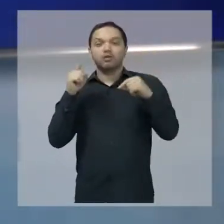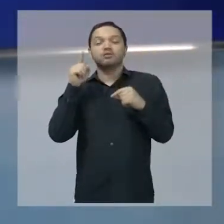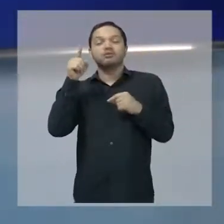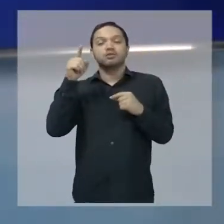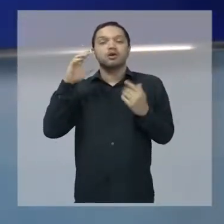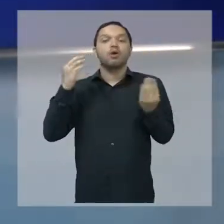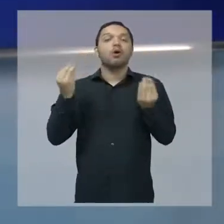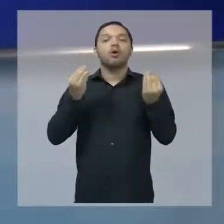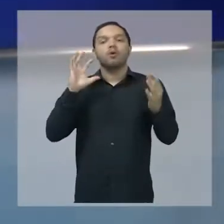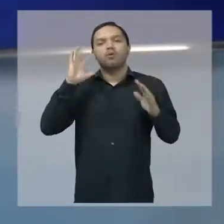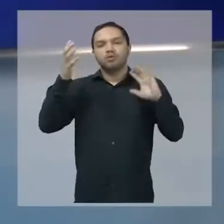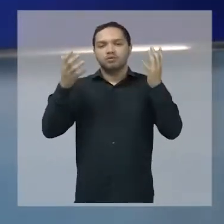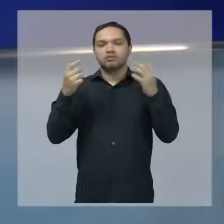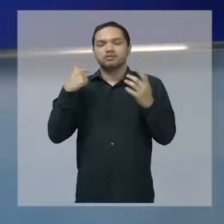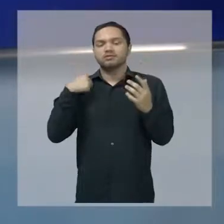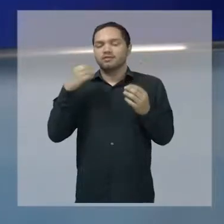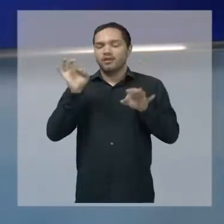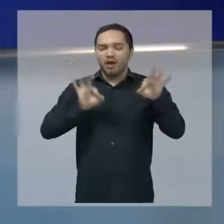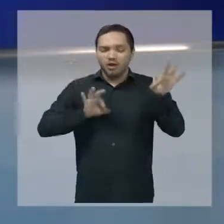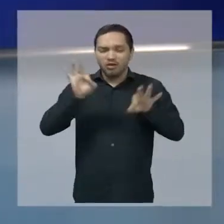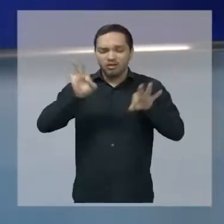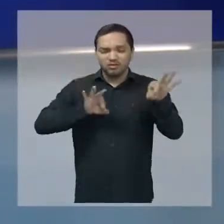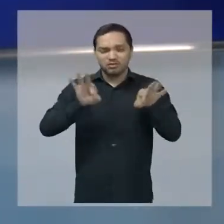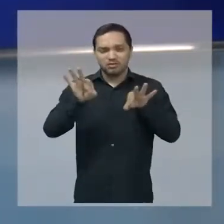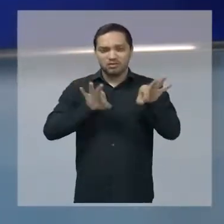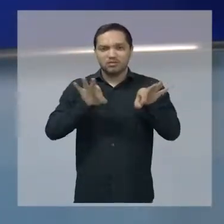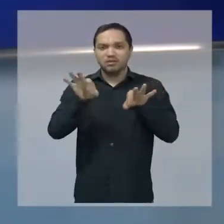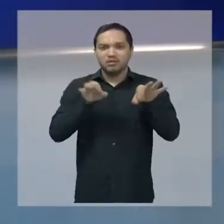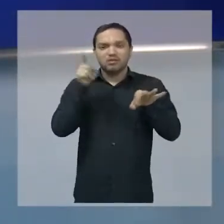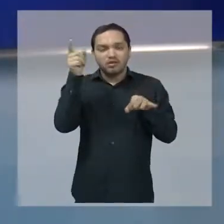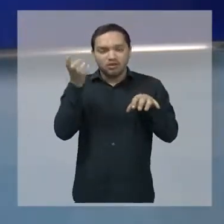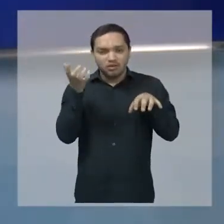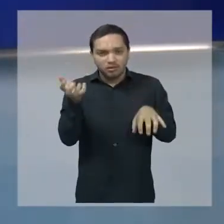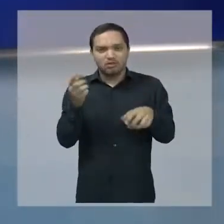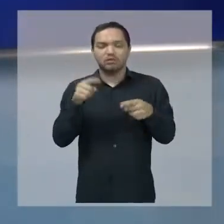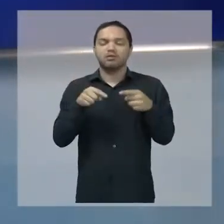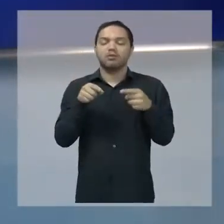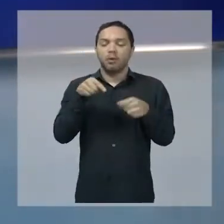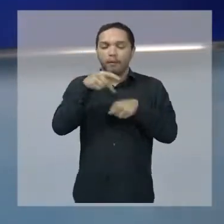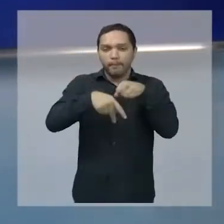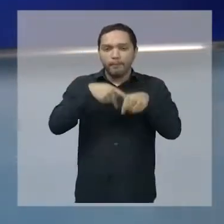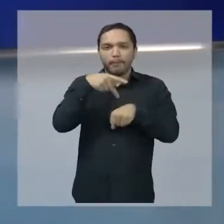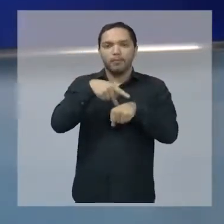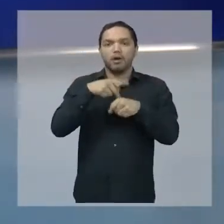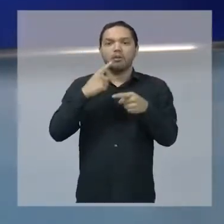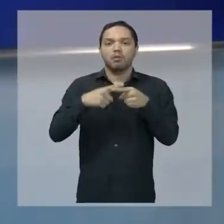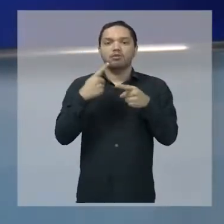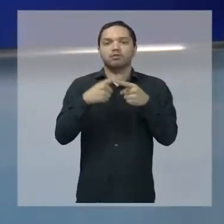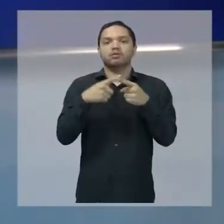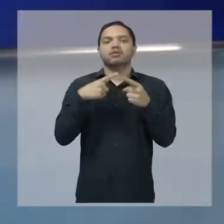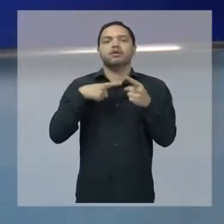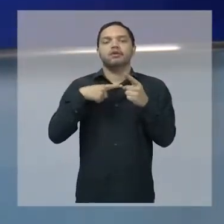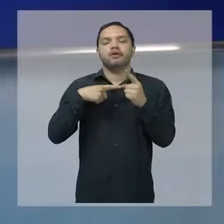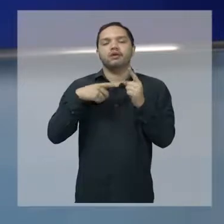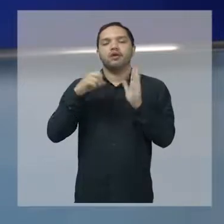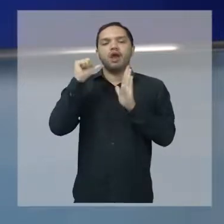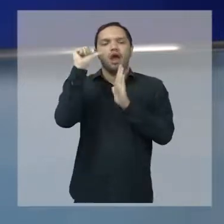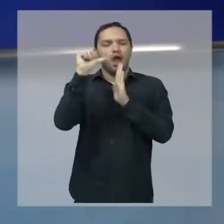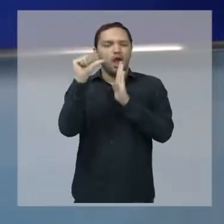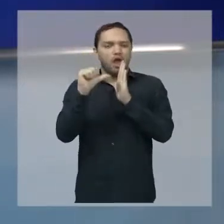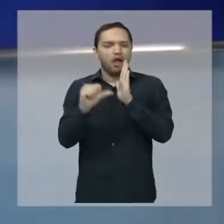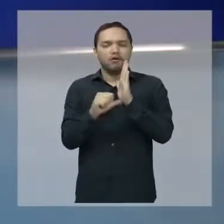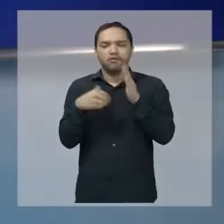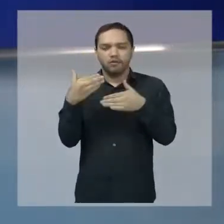e tentando reposicionar, digamos assim, o parlamento e o país através da aprovação das